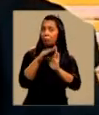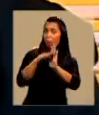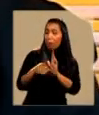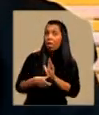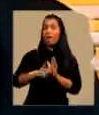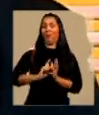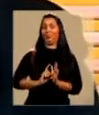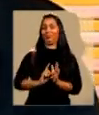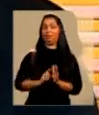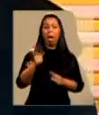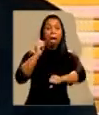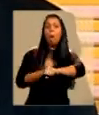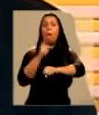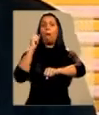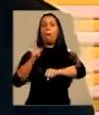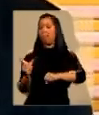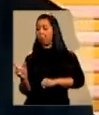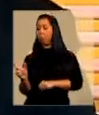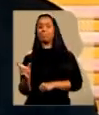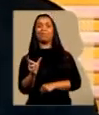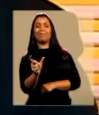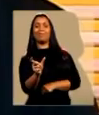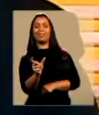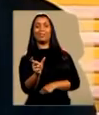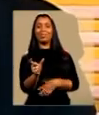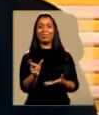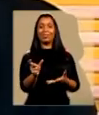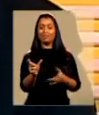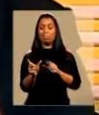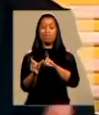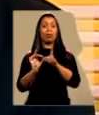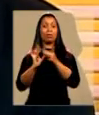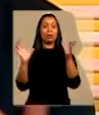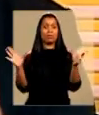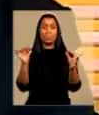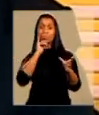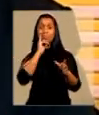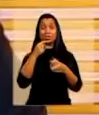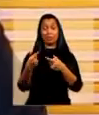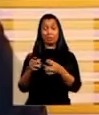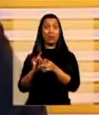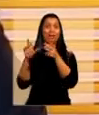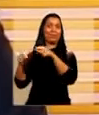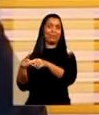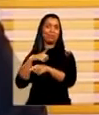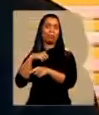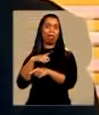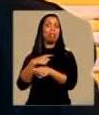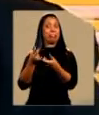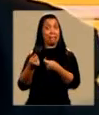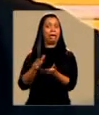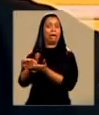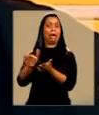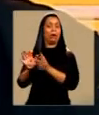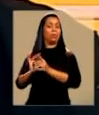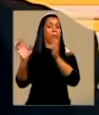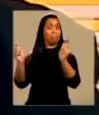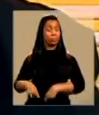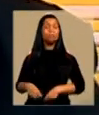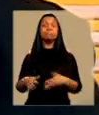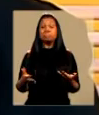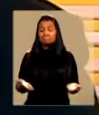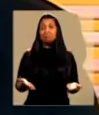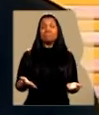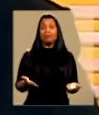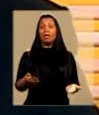definida e planejada. Não vai chegar na hora com um cartão de crédito que às vezes dá um limite que nós não temos dinheiro, não temos dinheiro, né?